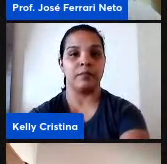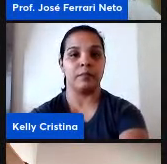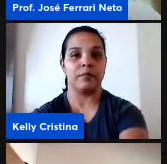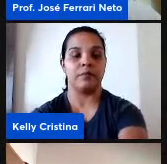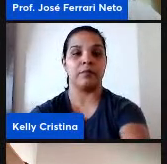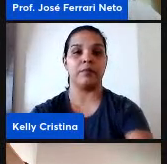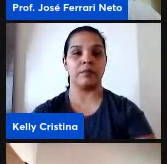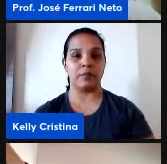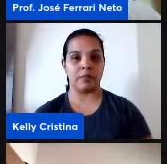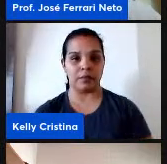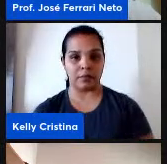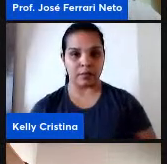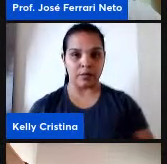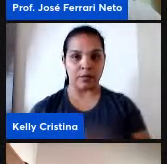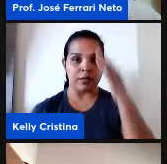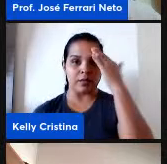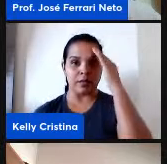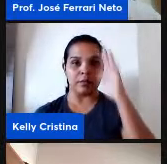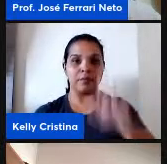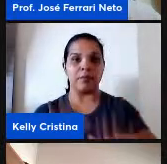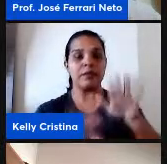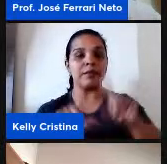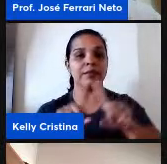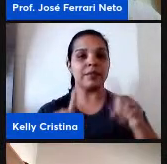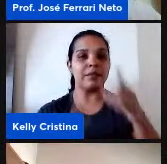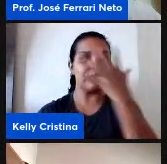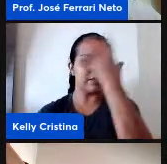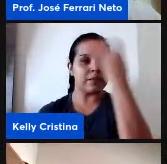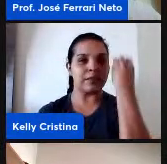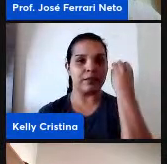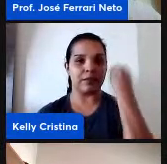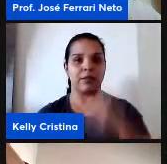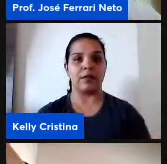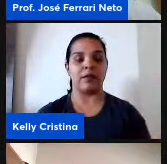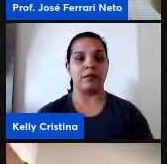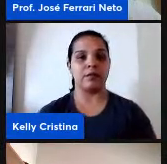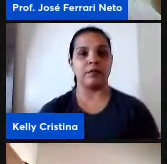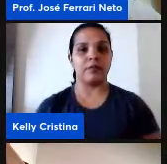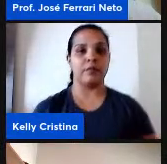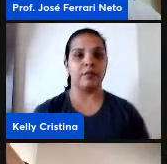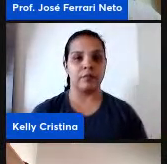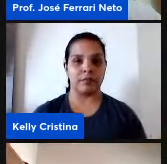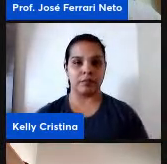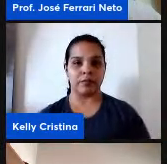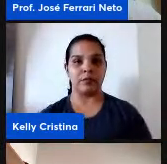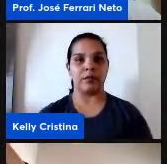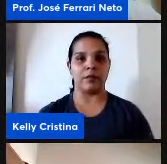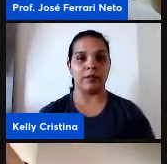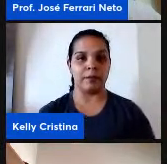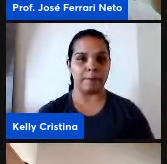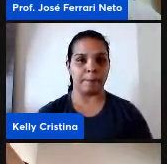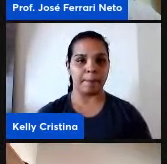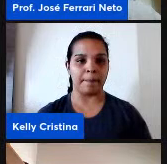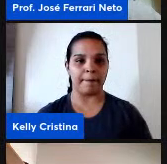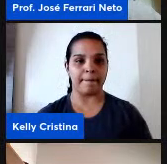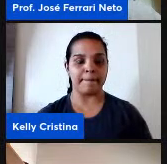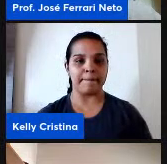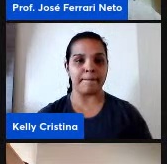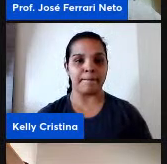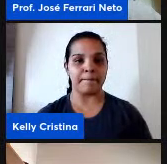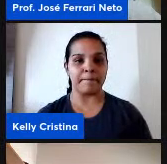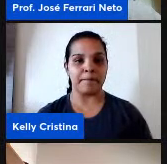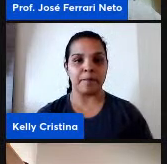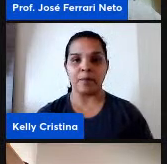né? Mas às vezes a gente esquece disso e passa direto, né, lá para as palavras, enfim, para